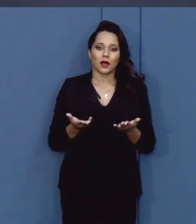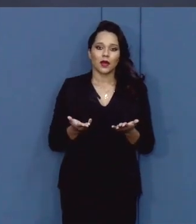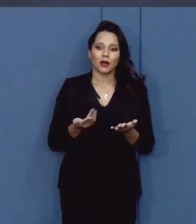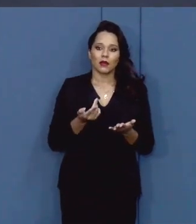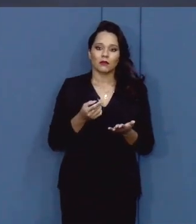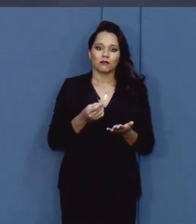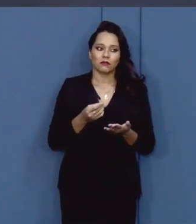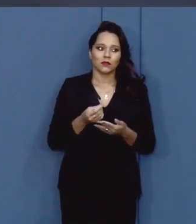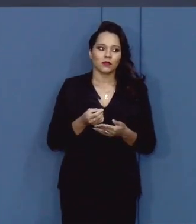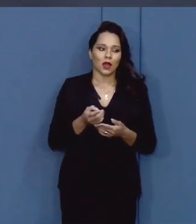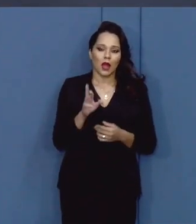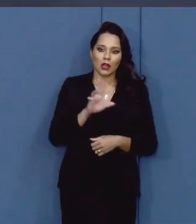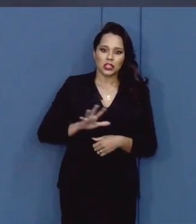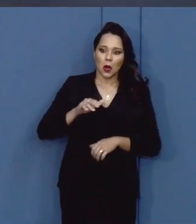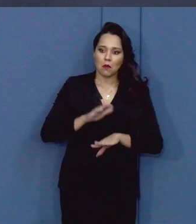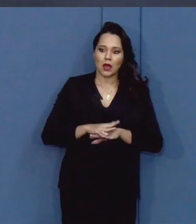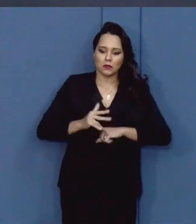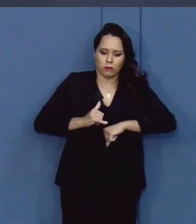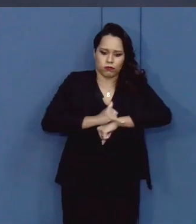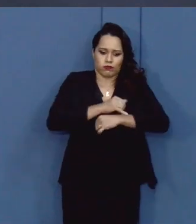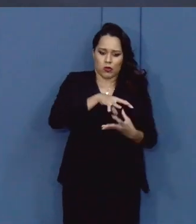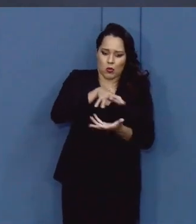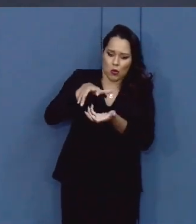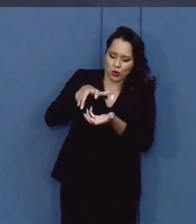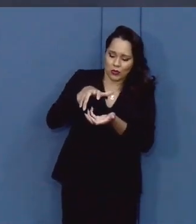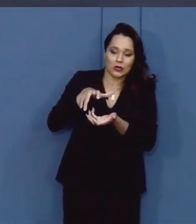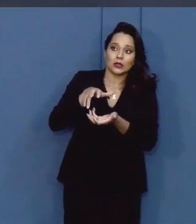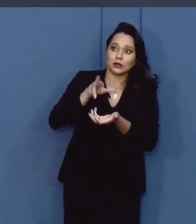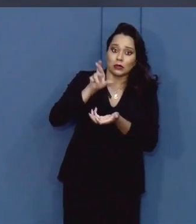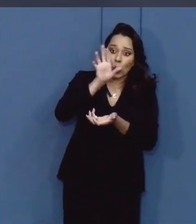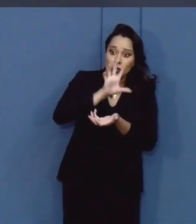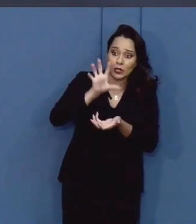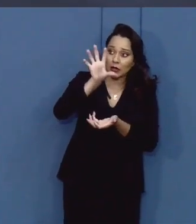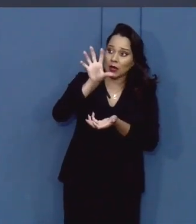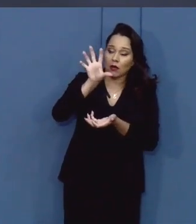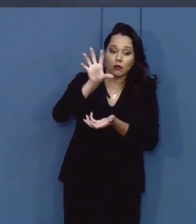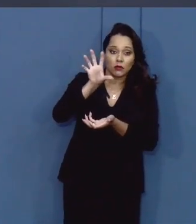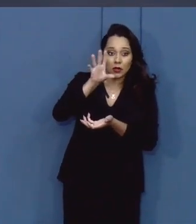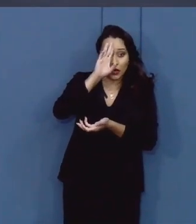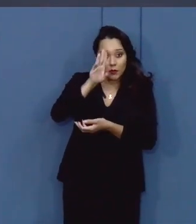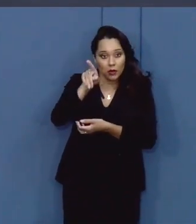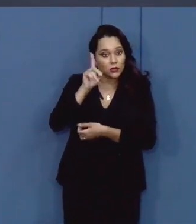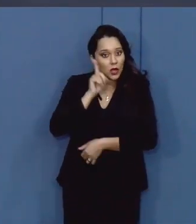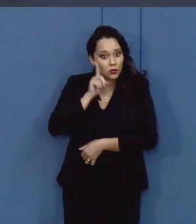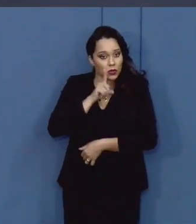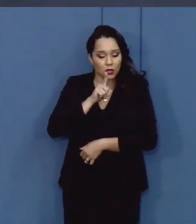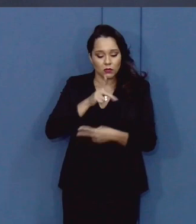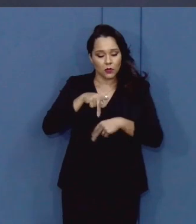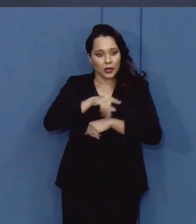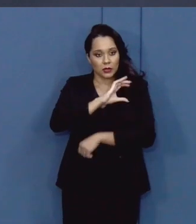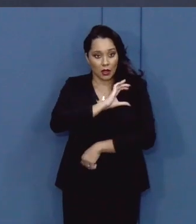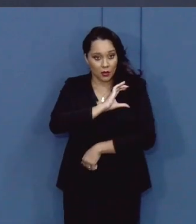deixar de ser a região mais obesa do planeta e a região continental, incluindo a Estados Unidos e o